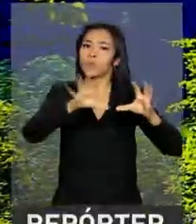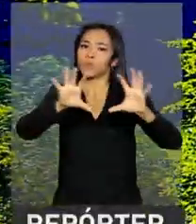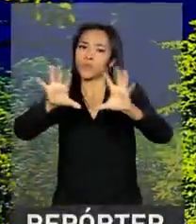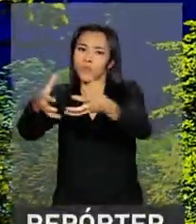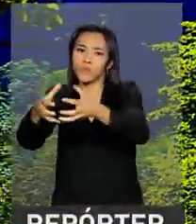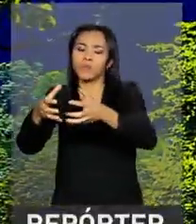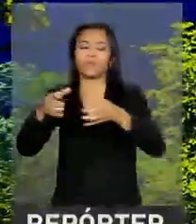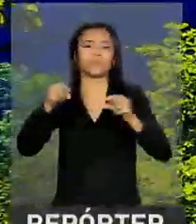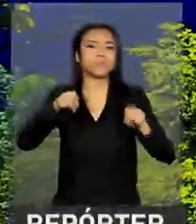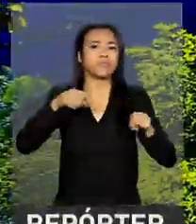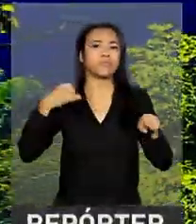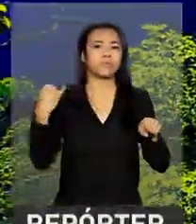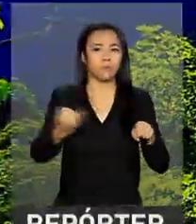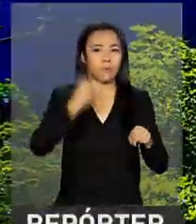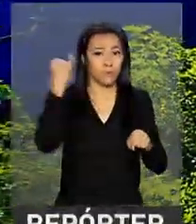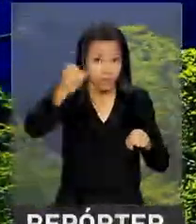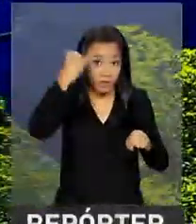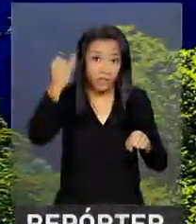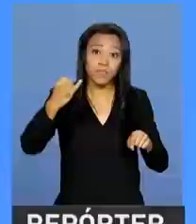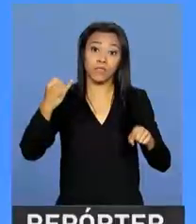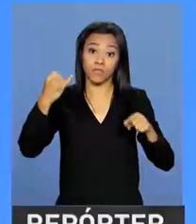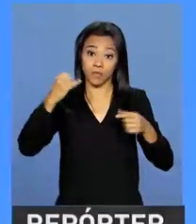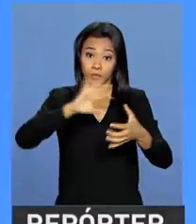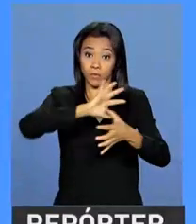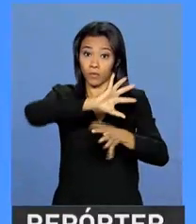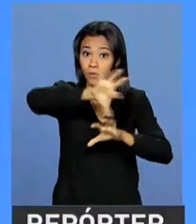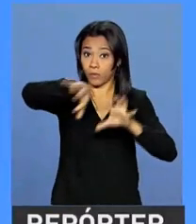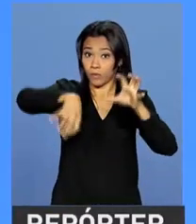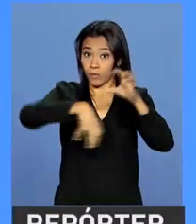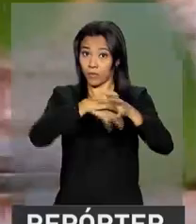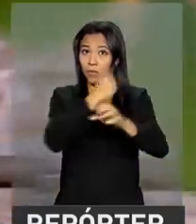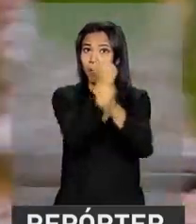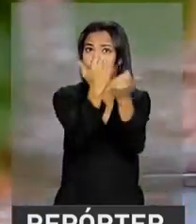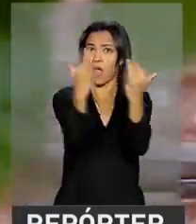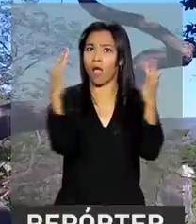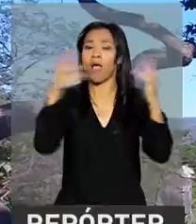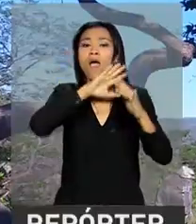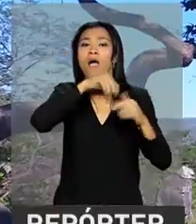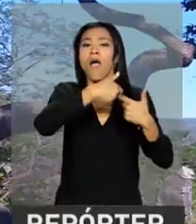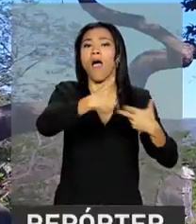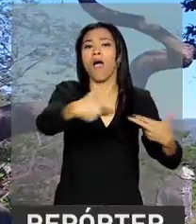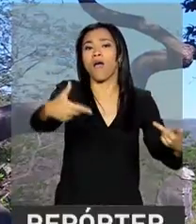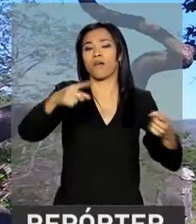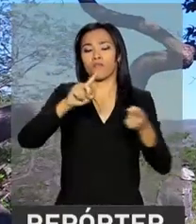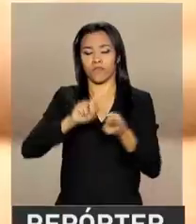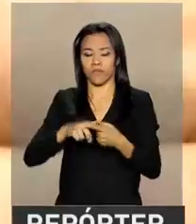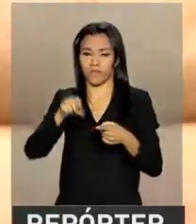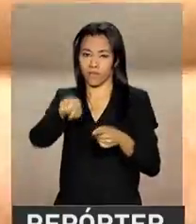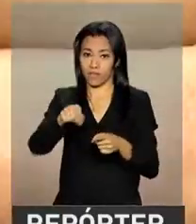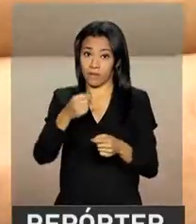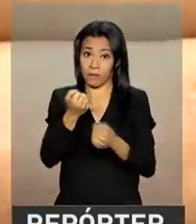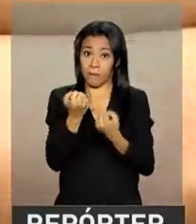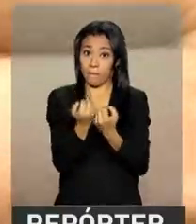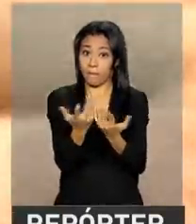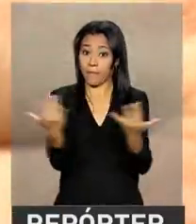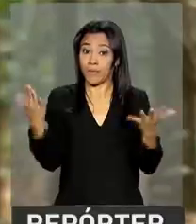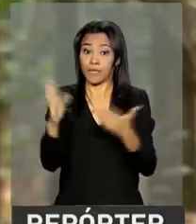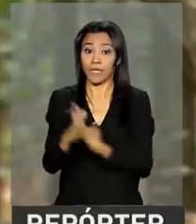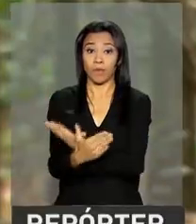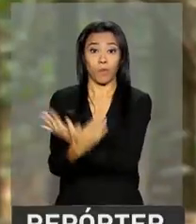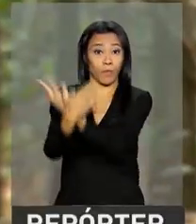grande importância para o funcionamento dos ecossistemas aves e mamíferos plantas lenhosas e as borboletas